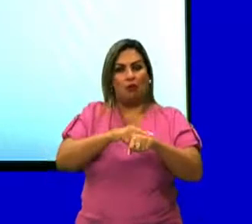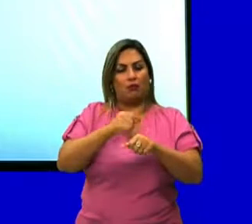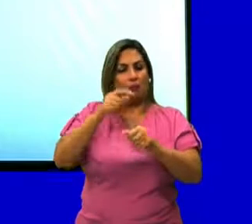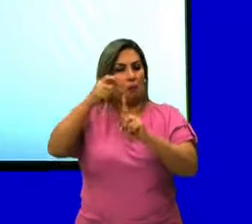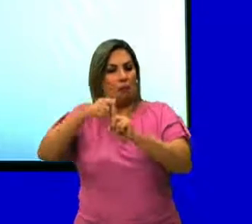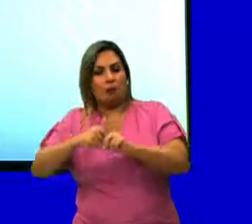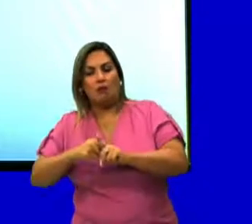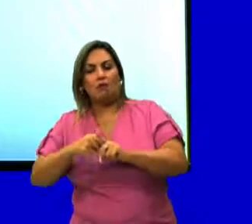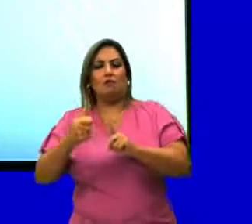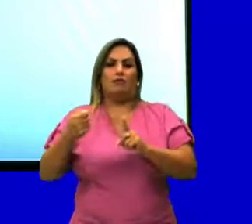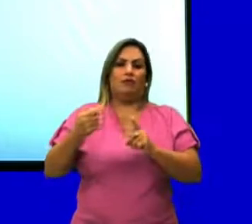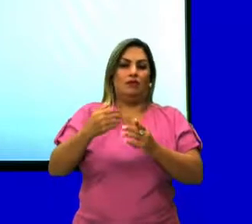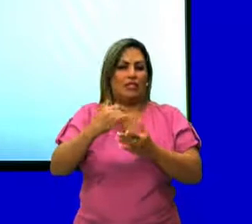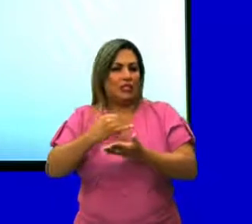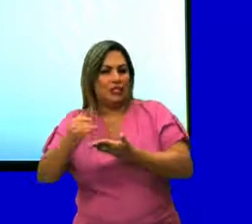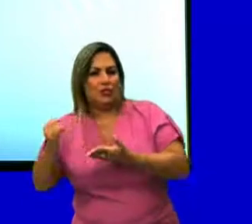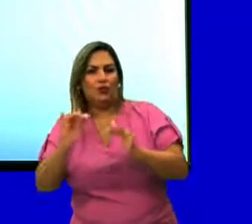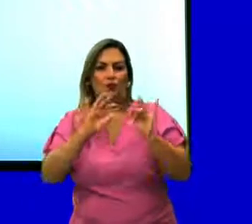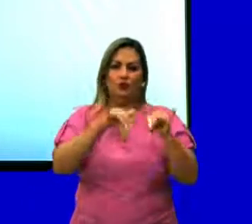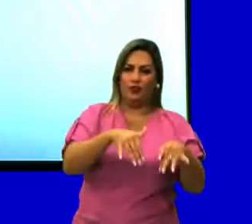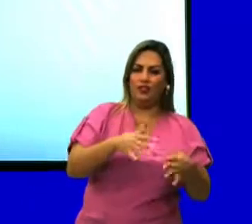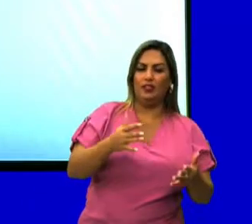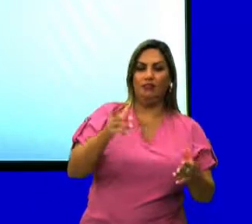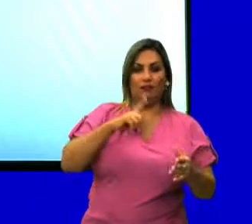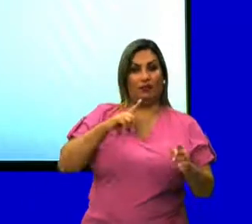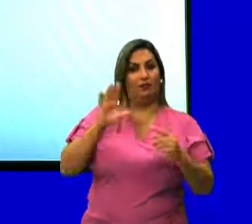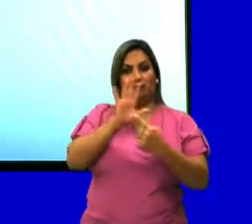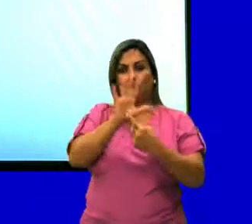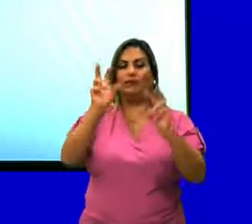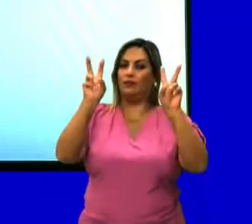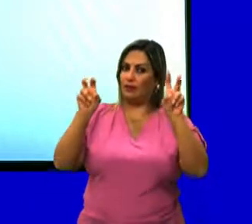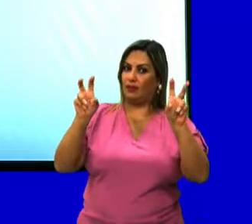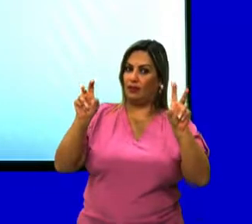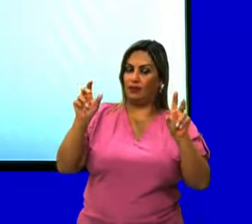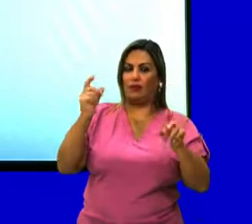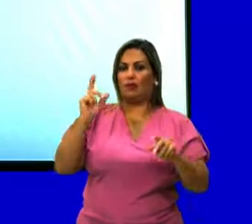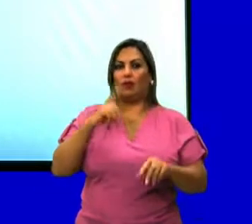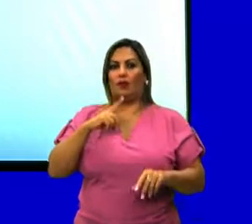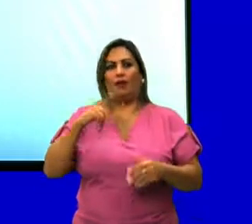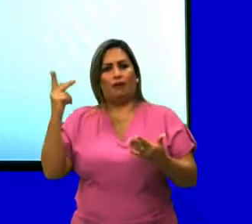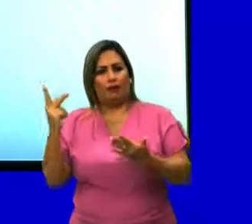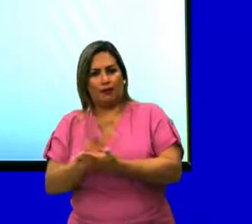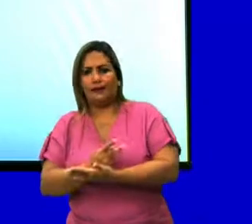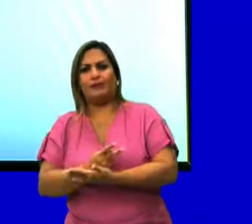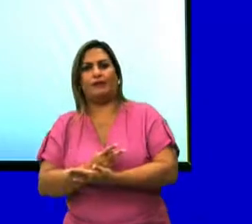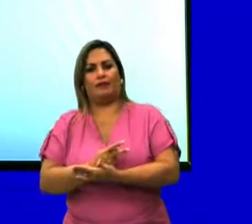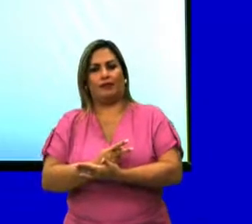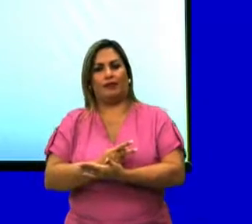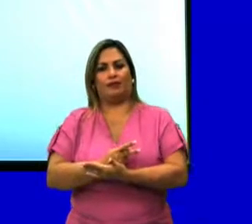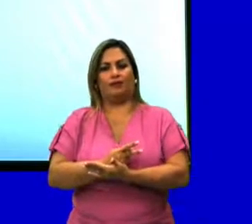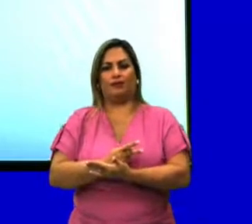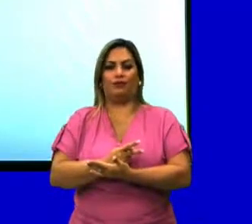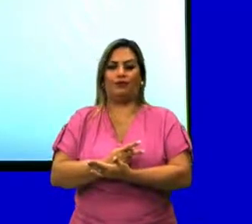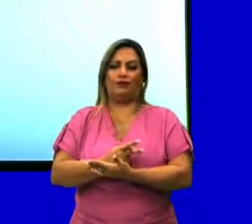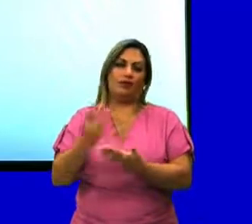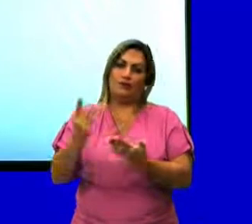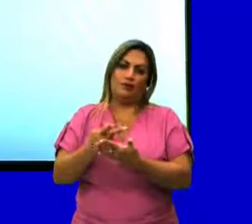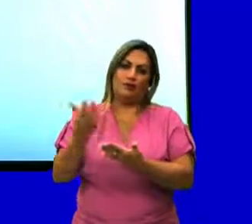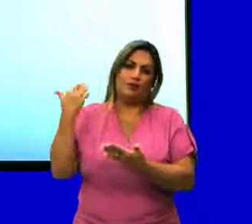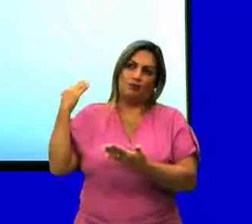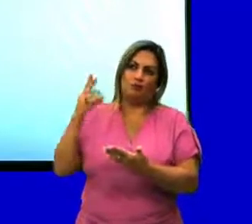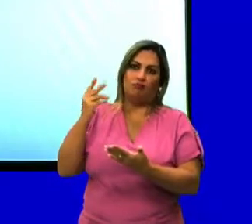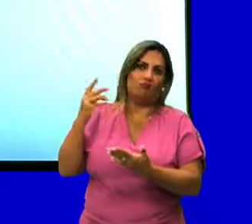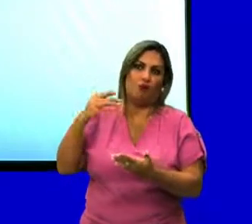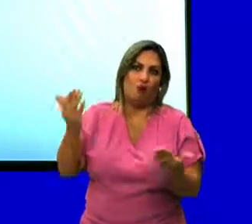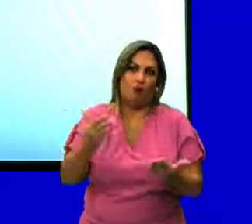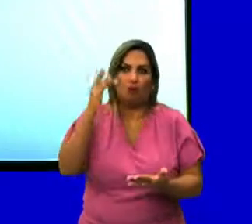no início do mês, no final do mês, porque ele traz um tema e não uma ocorrência, algo factual que ocorreu, né, que